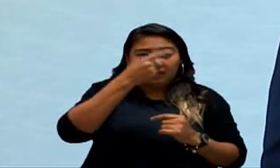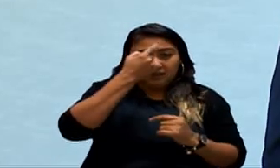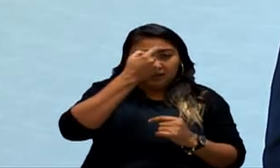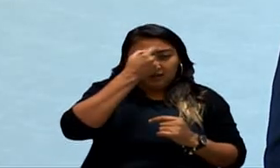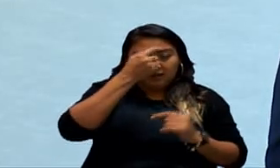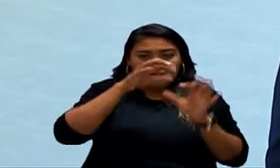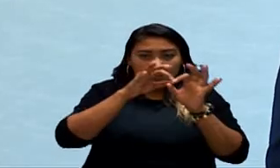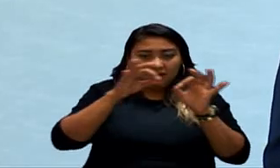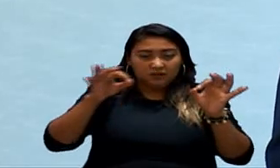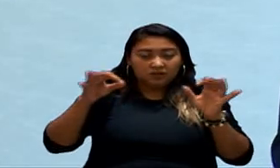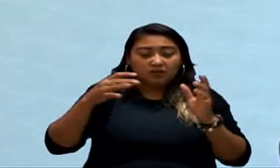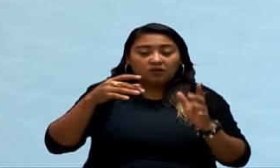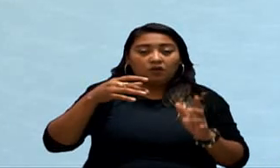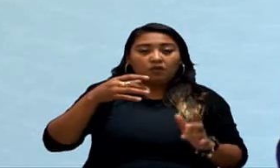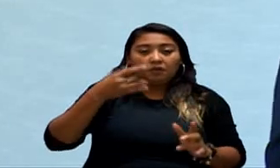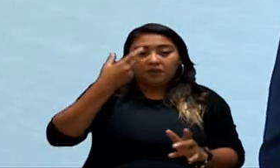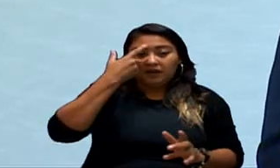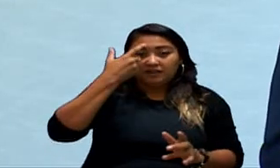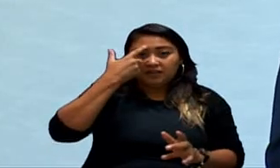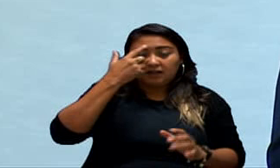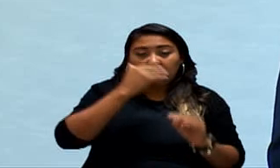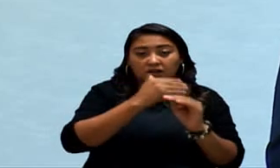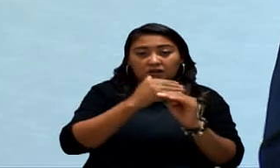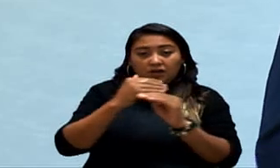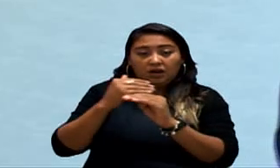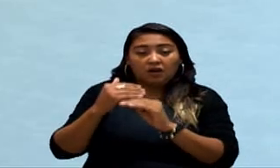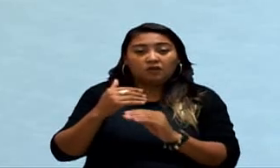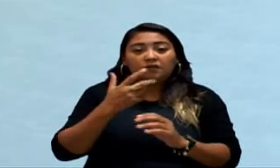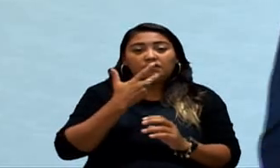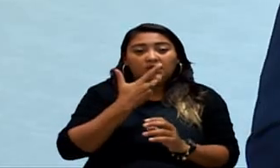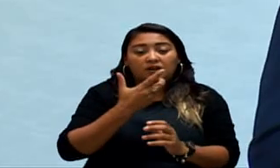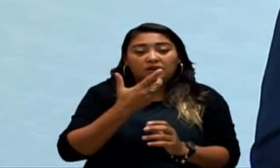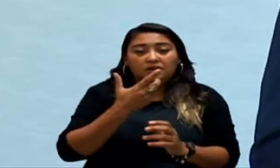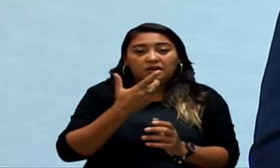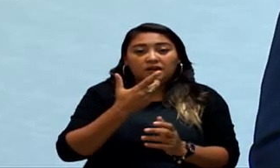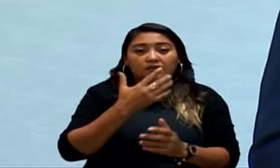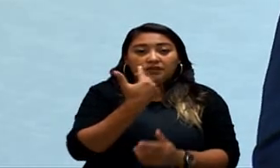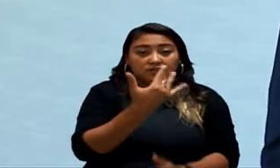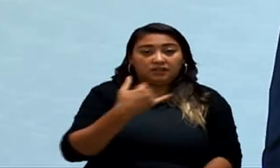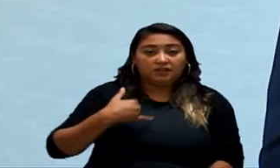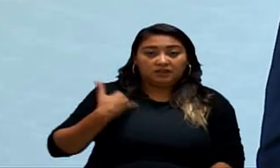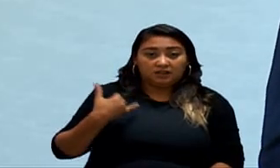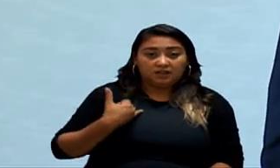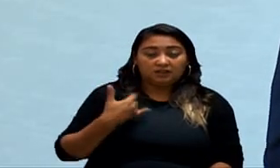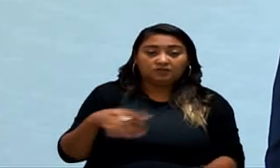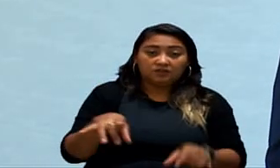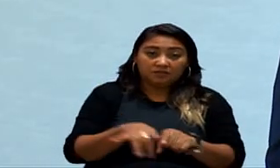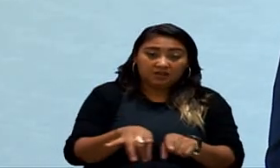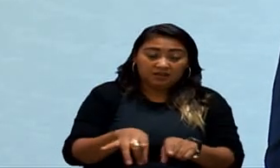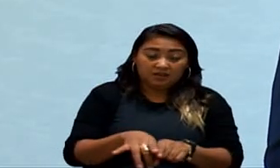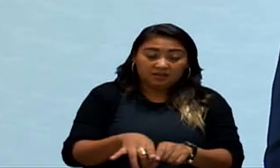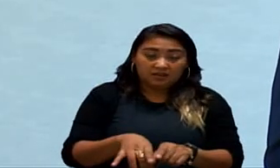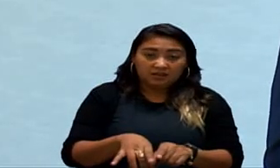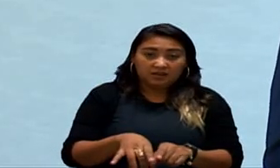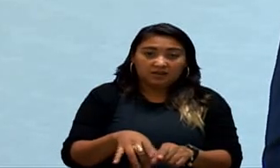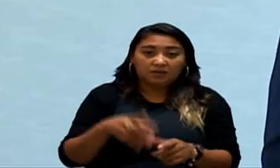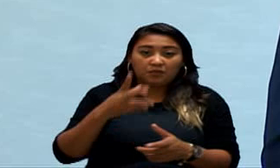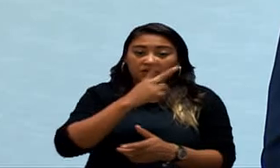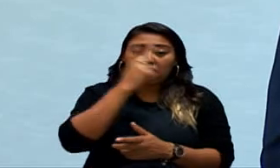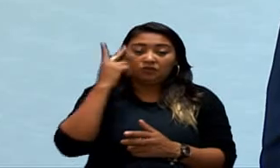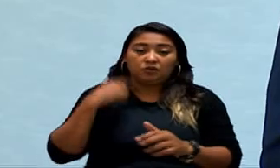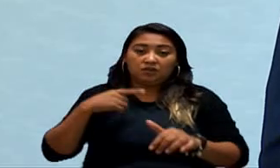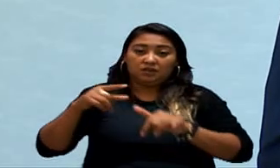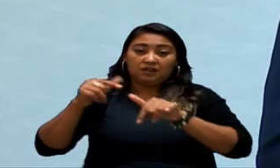disse, de ver a falta, por exemplo, a sua idade entra também os servidores que